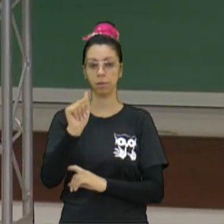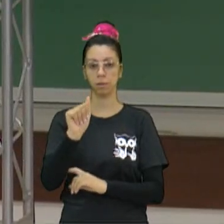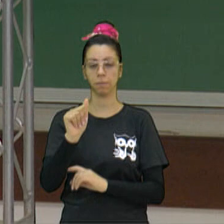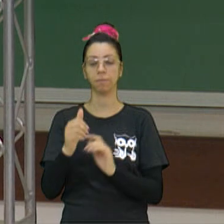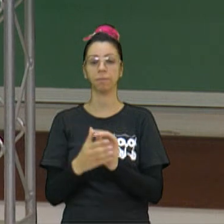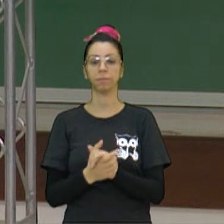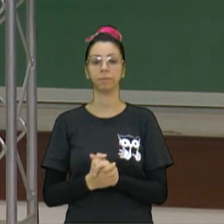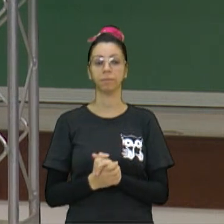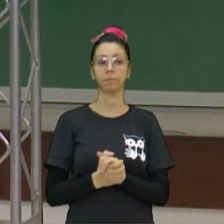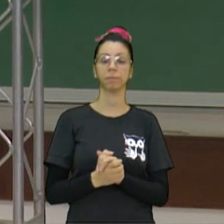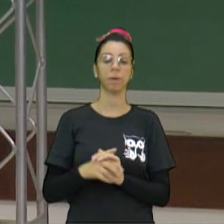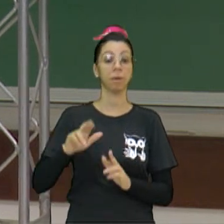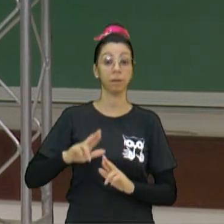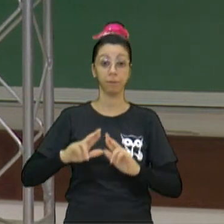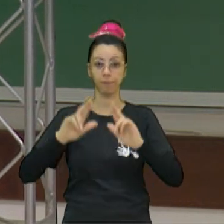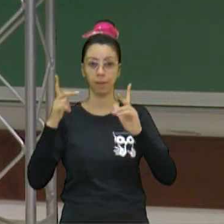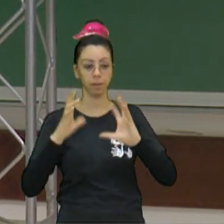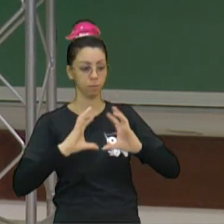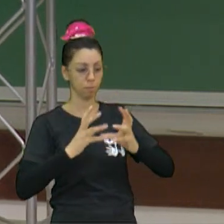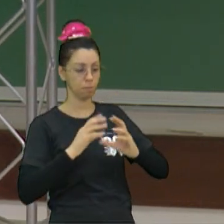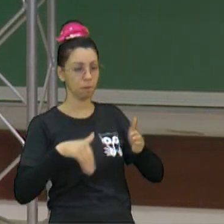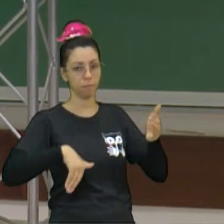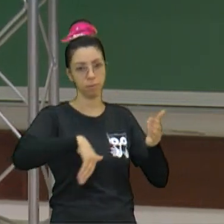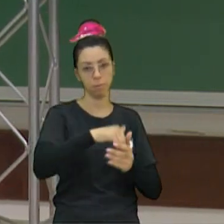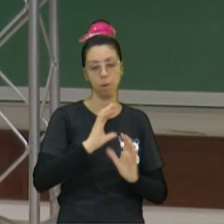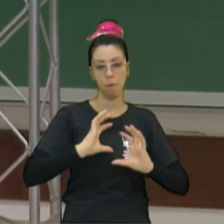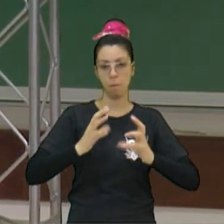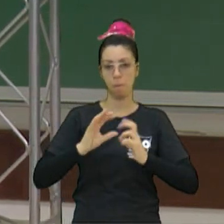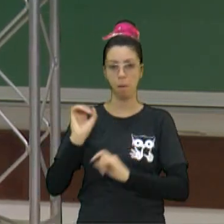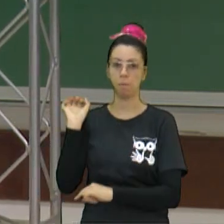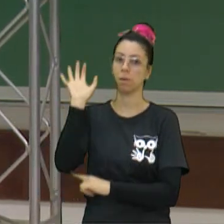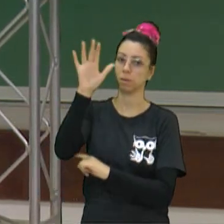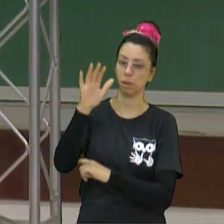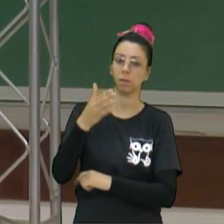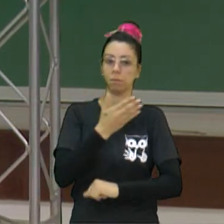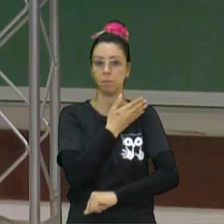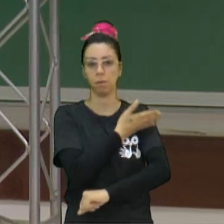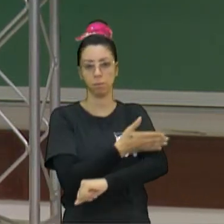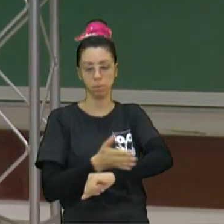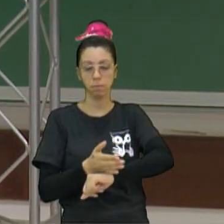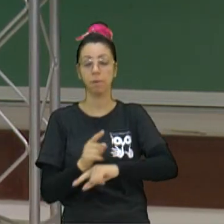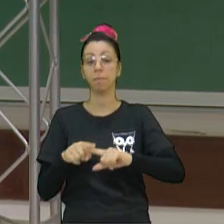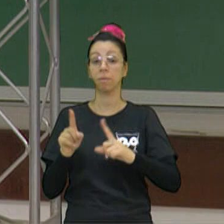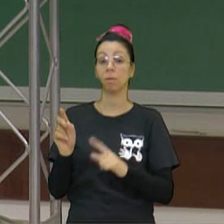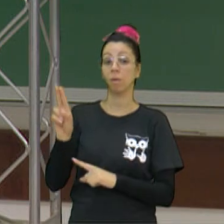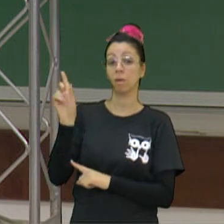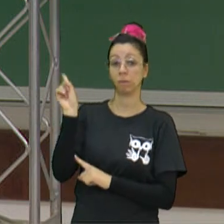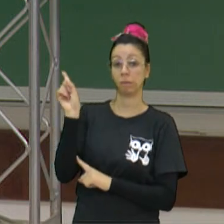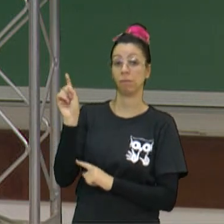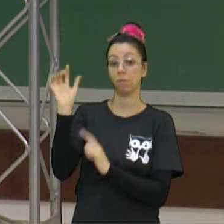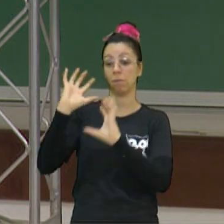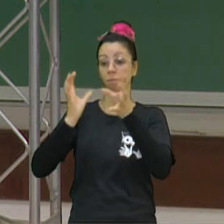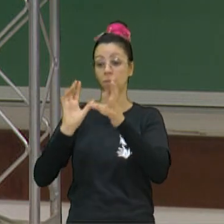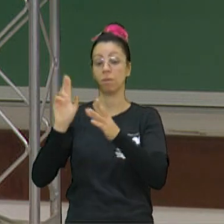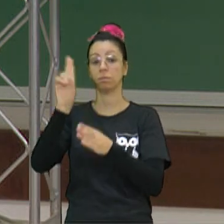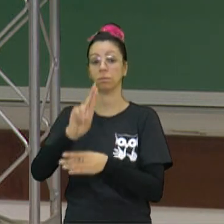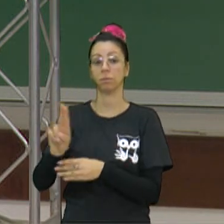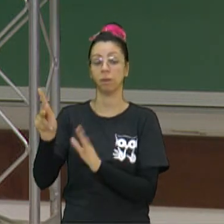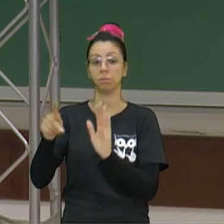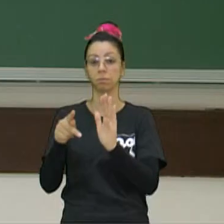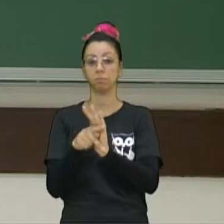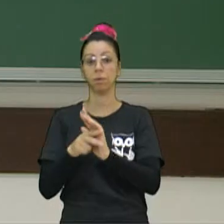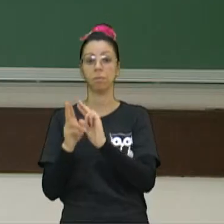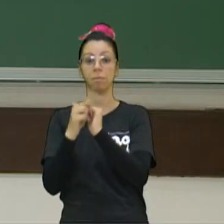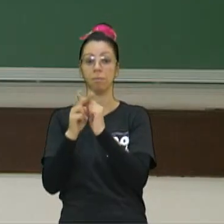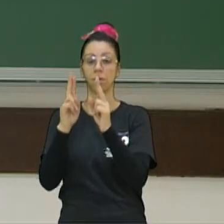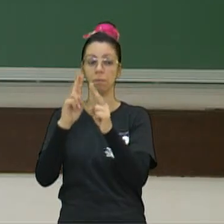bola de futebol, a bola de basquete que a gente está acostumado. Então essa aqui é uma bola utilizada dentro do Pilates, então pode ver que é uma bola bastante